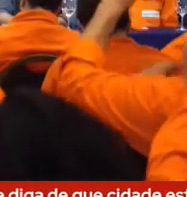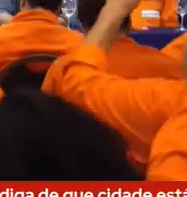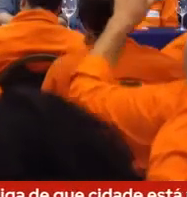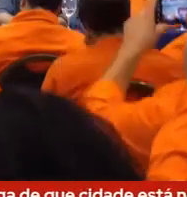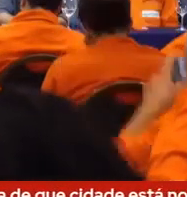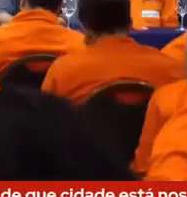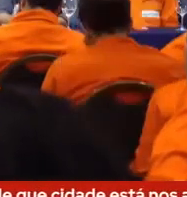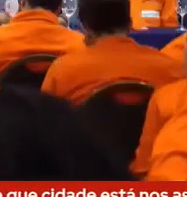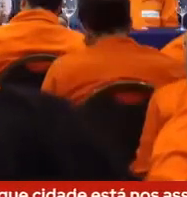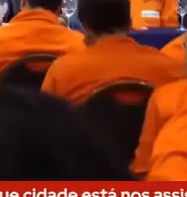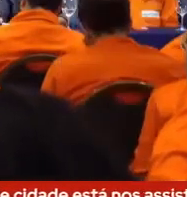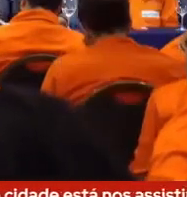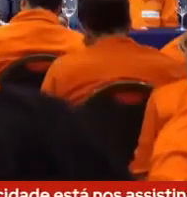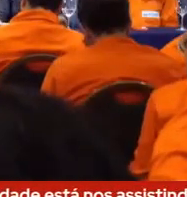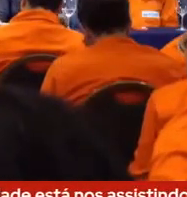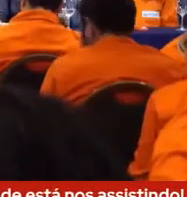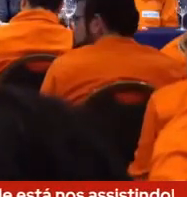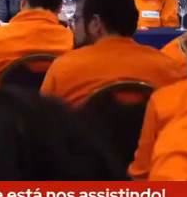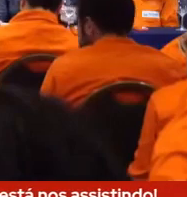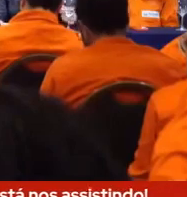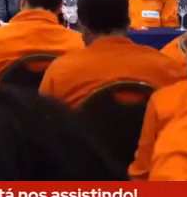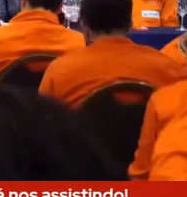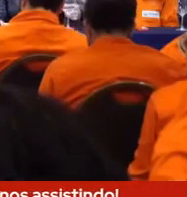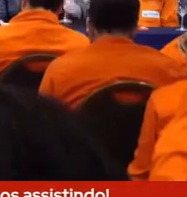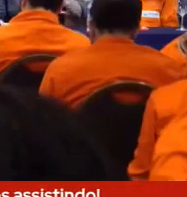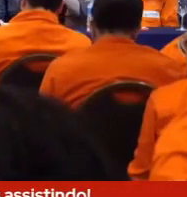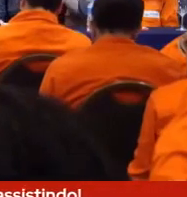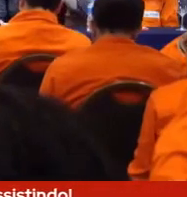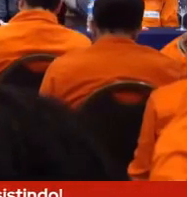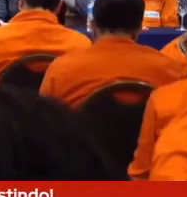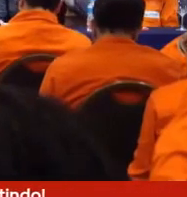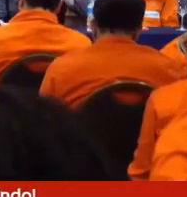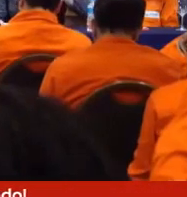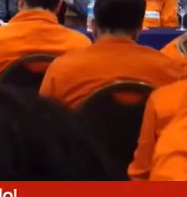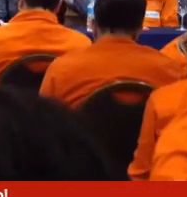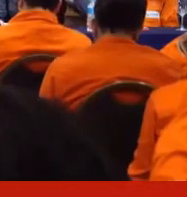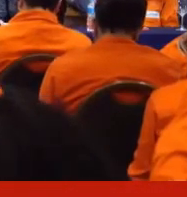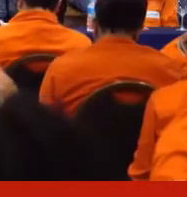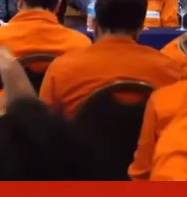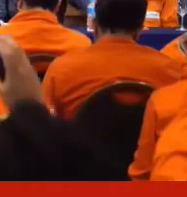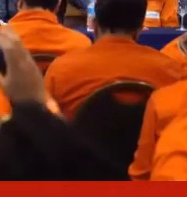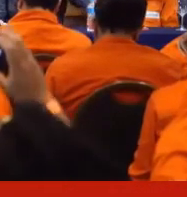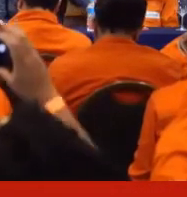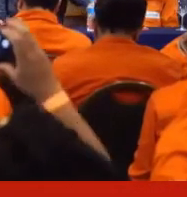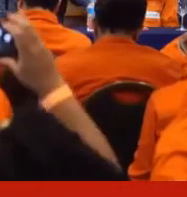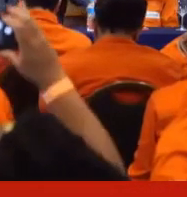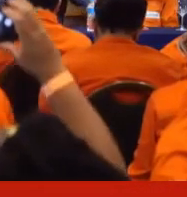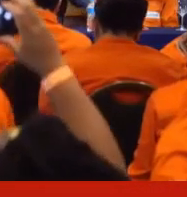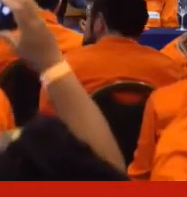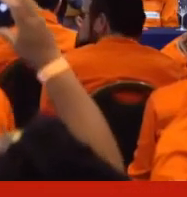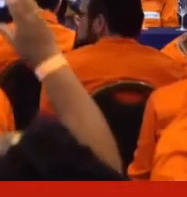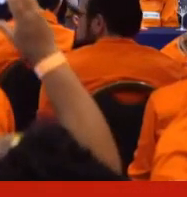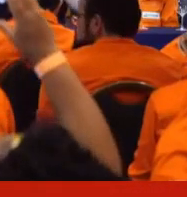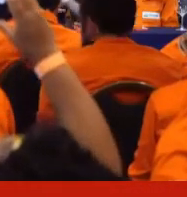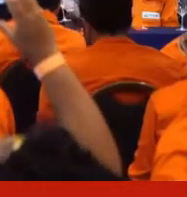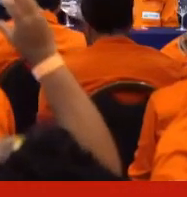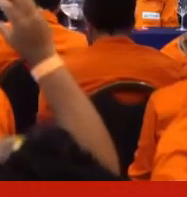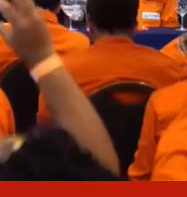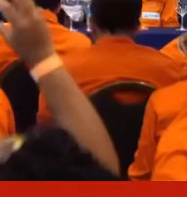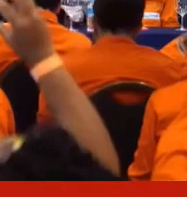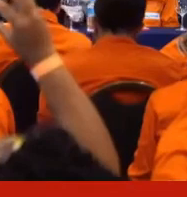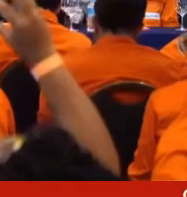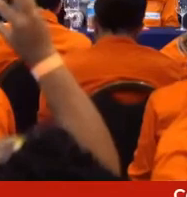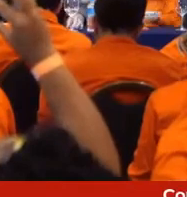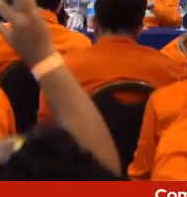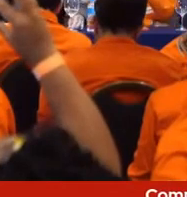dos problemas que hoje assolam a população brasileira. E fizemos questão de nós estarmos aqui com lideranças